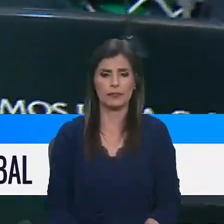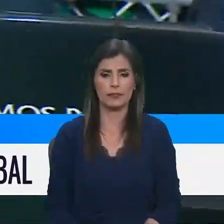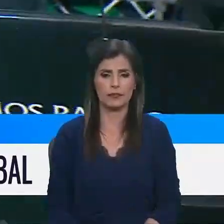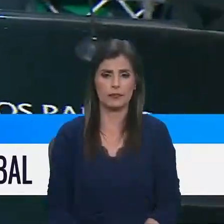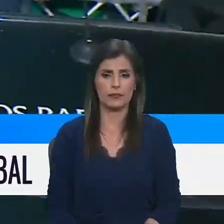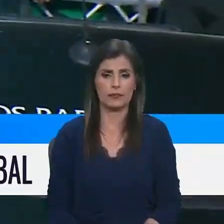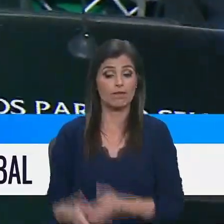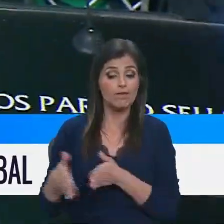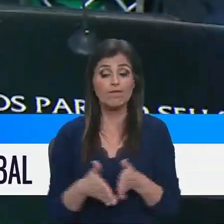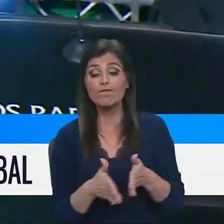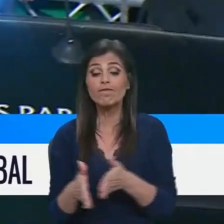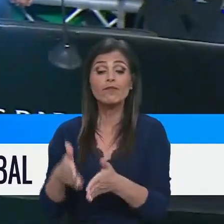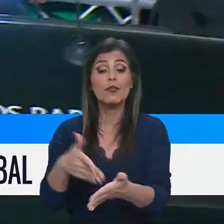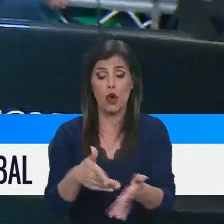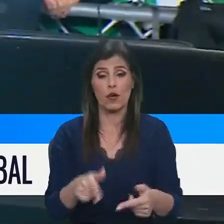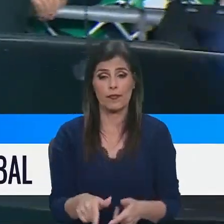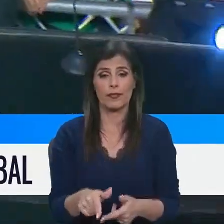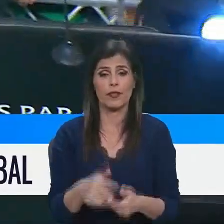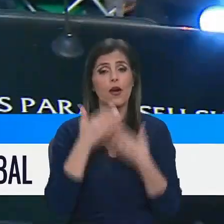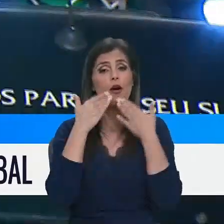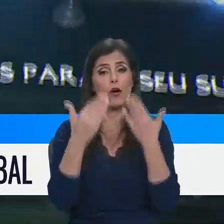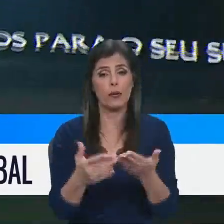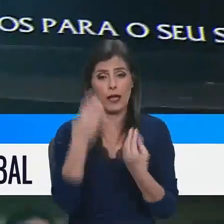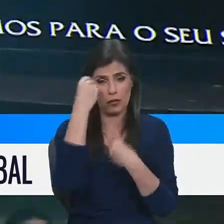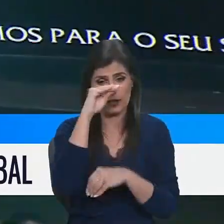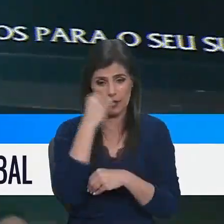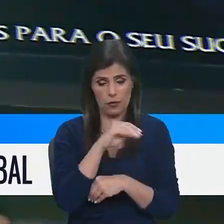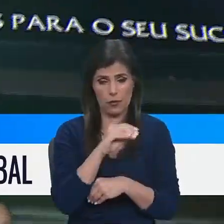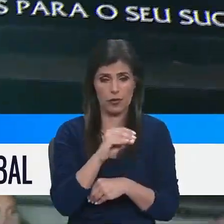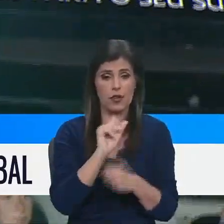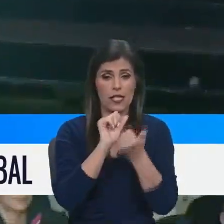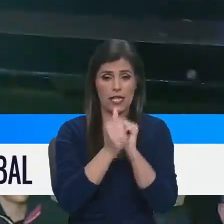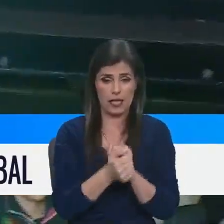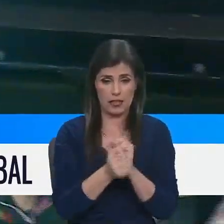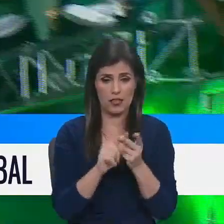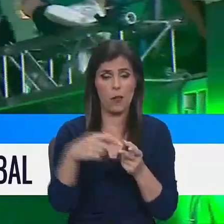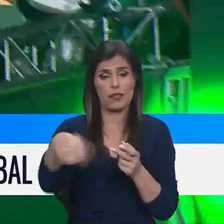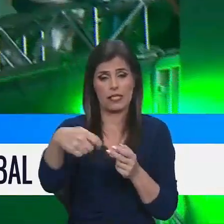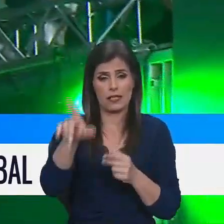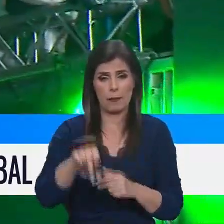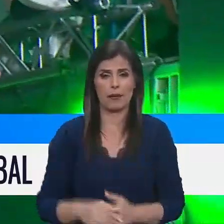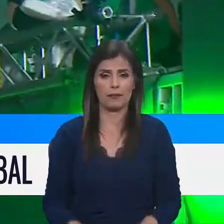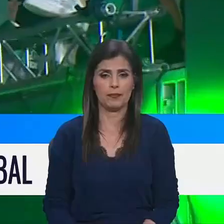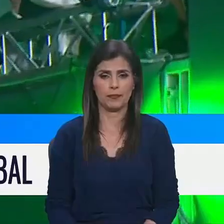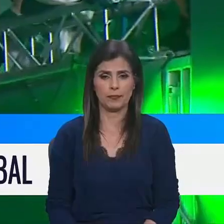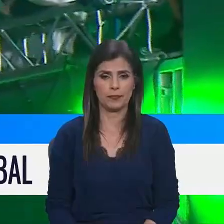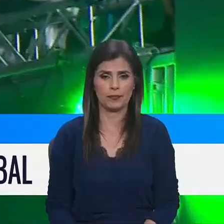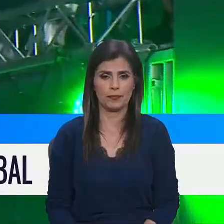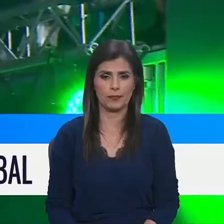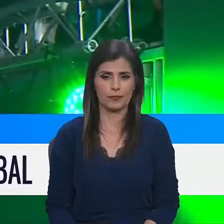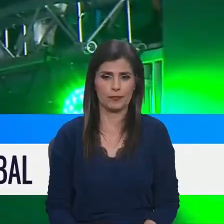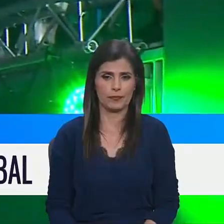O caminho até ao palco principal, o obrigado a Ruben Amorim, aos jogadores, ao presidente.